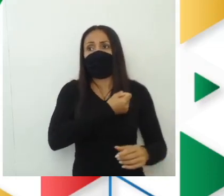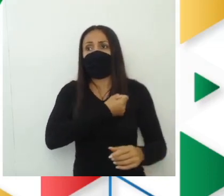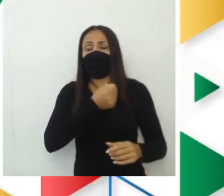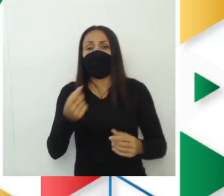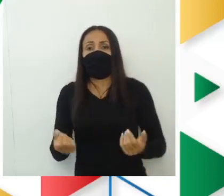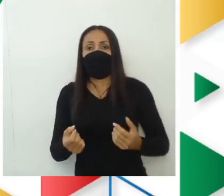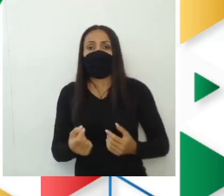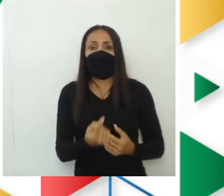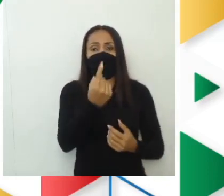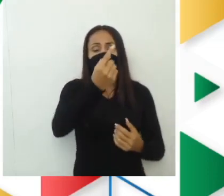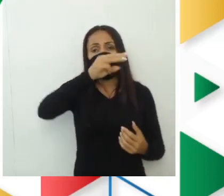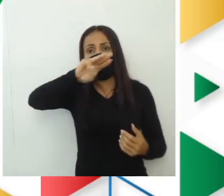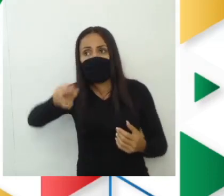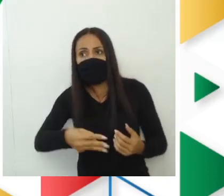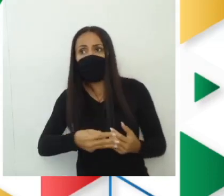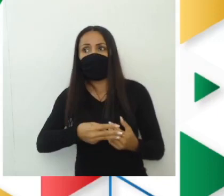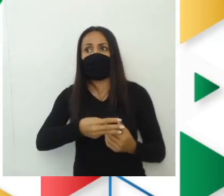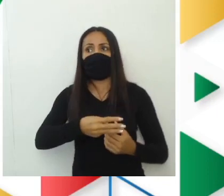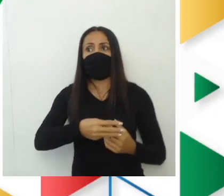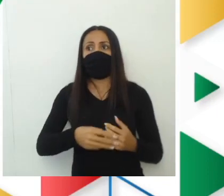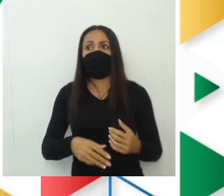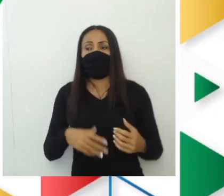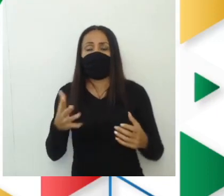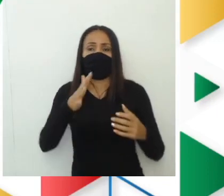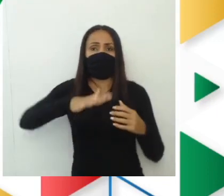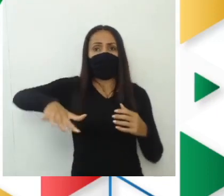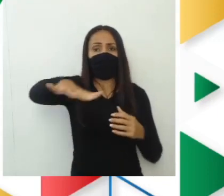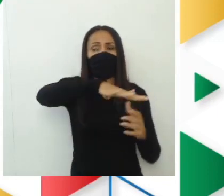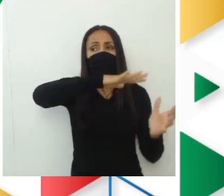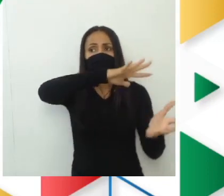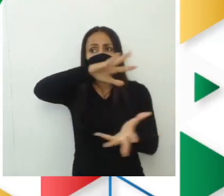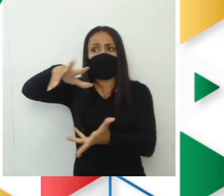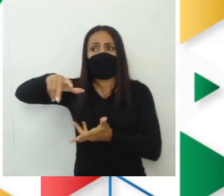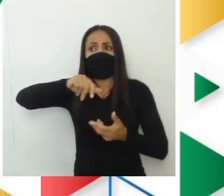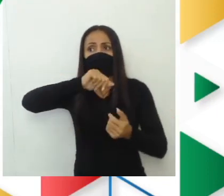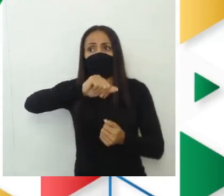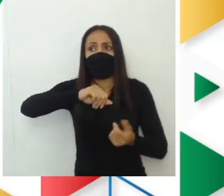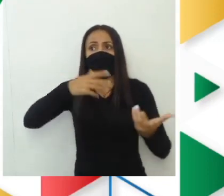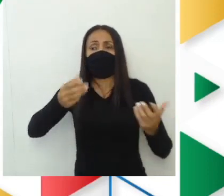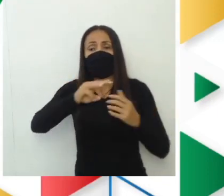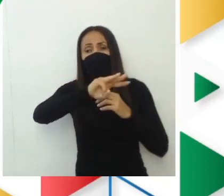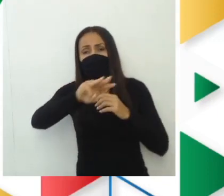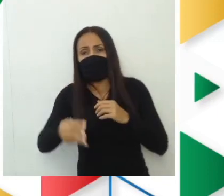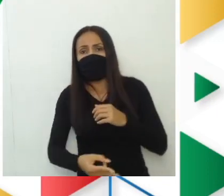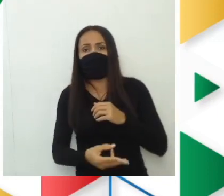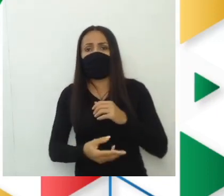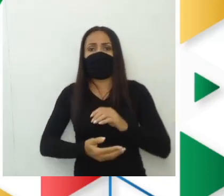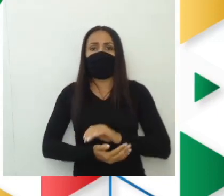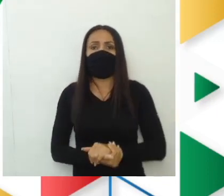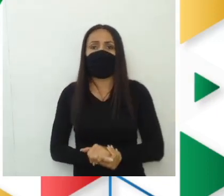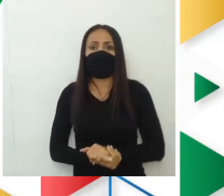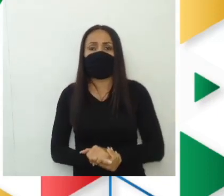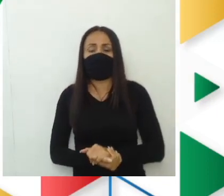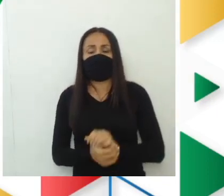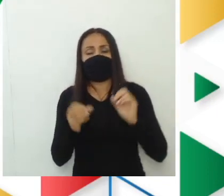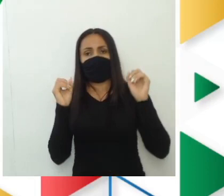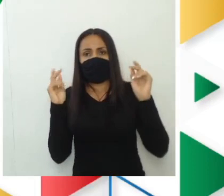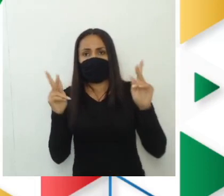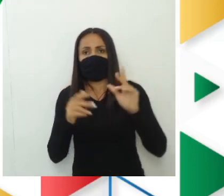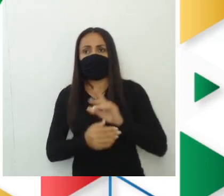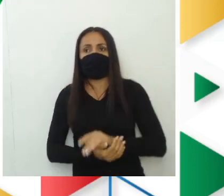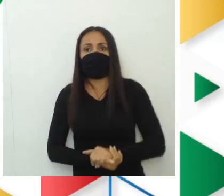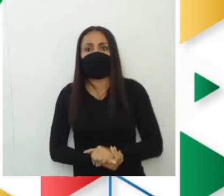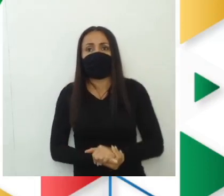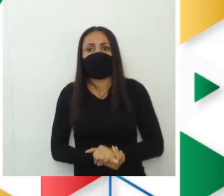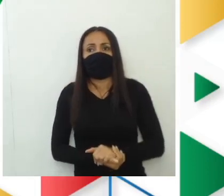milhões. E na maior parte do mundo, 1 bilhão corresponde a milhão de milhões, tá? Então, há